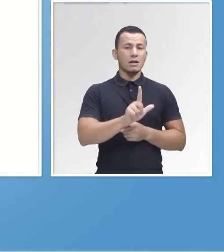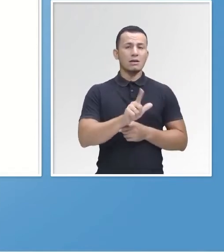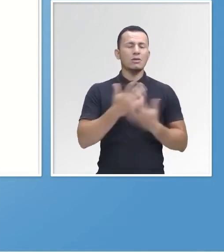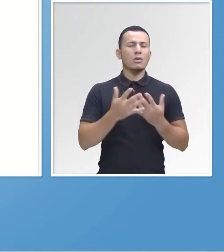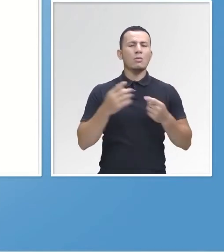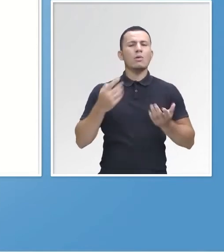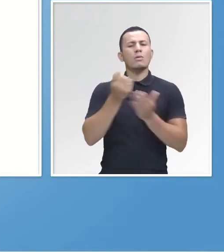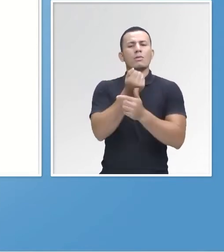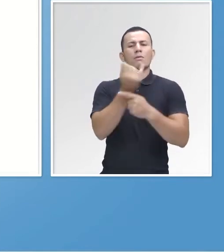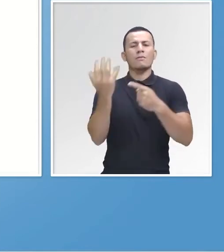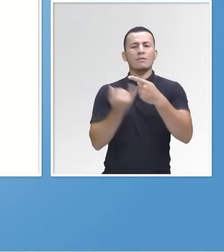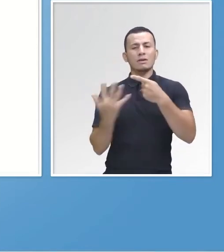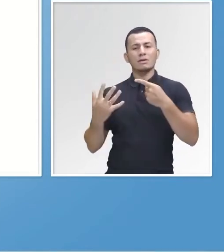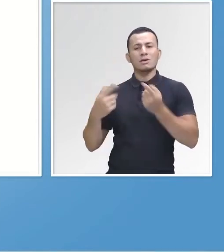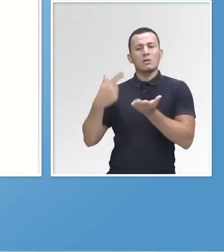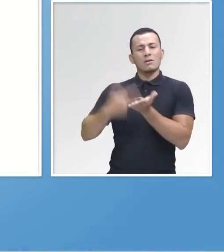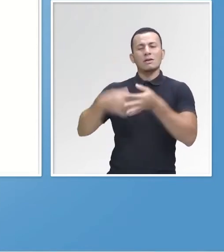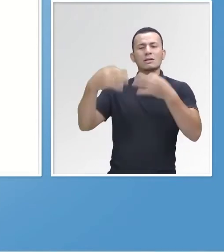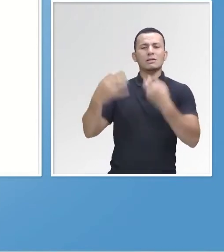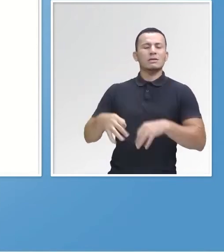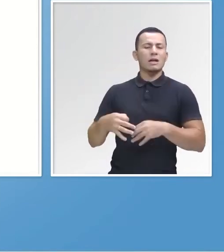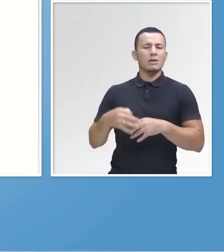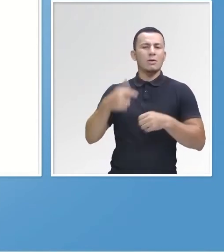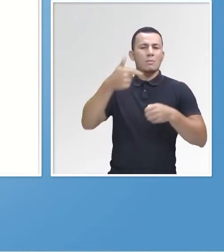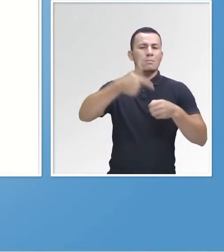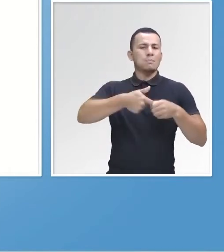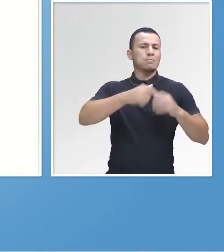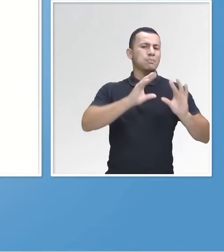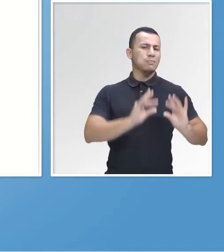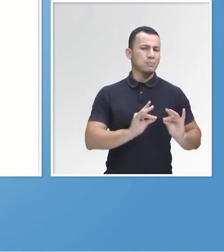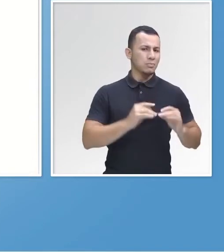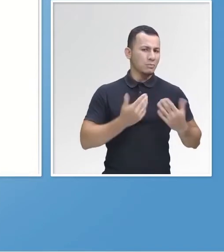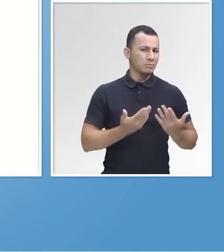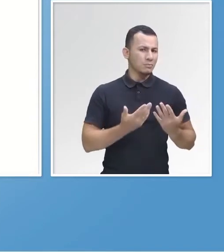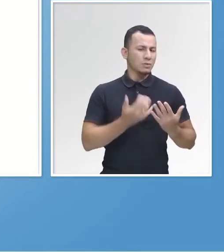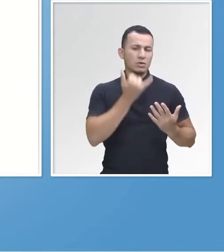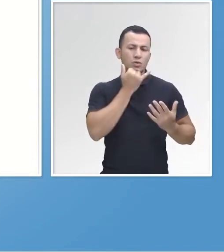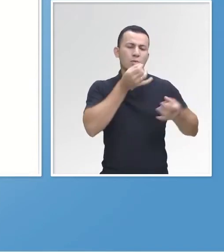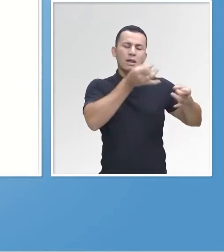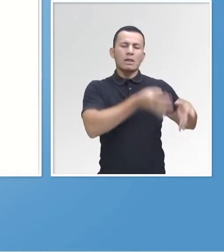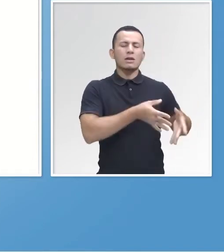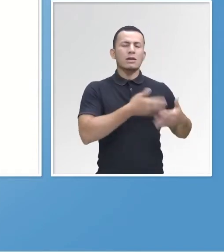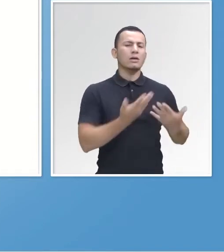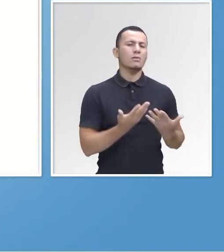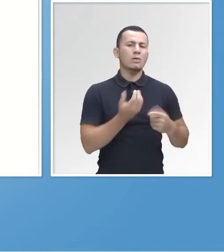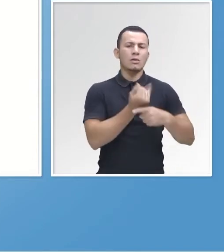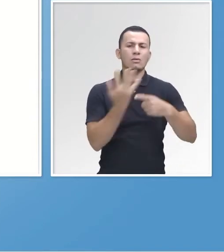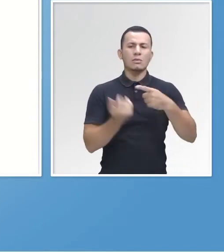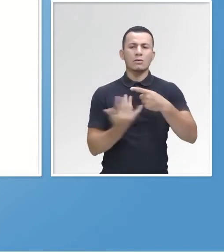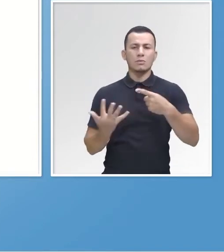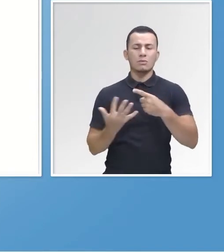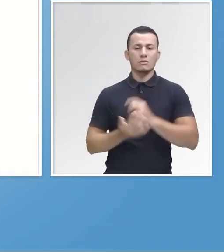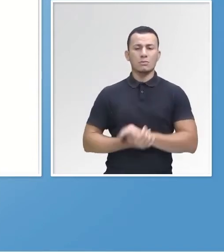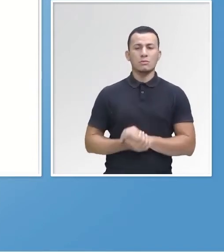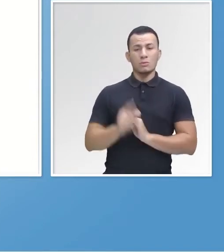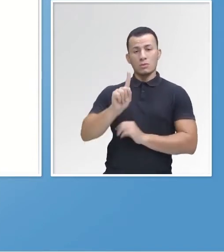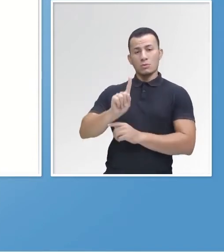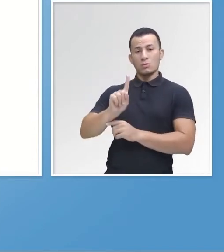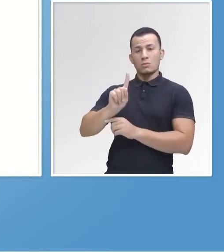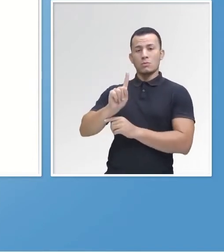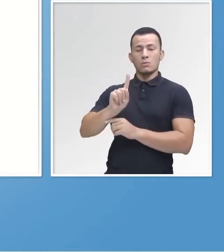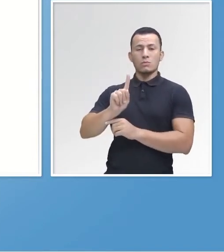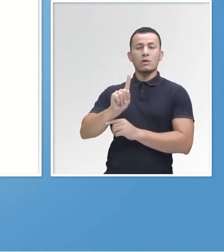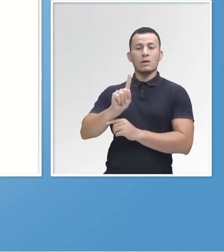a fração que corresponde aí ao total de gasolina que ele perdeu aliás que sobrou para ele só só vou para ele um